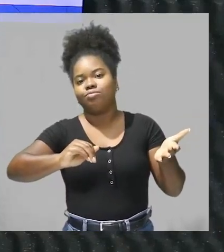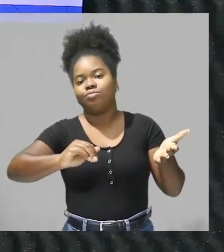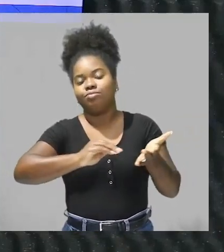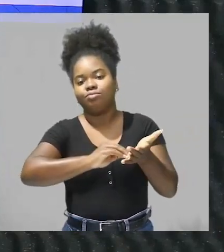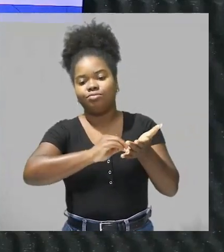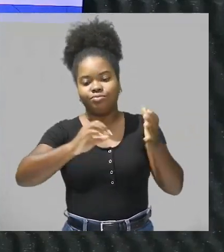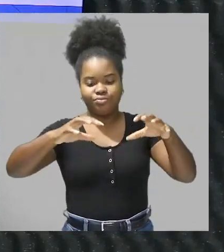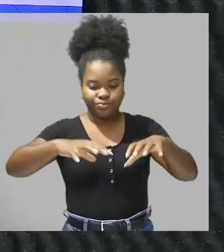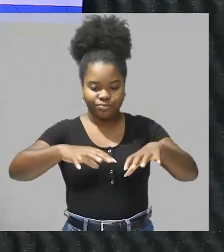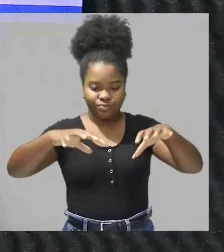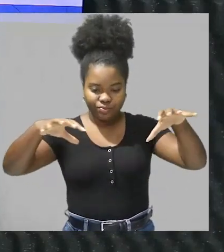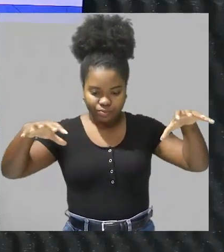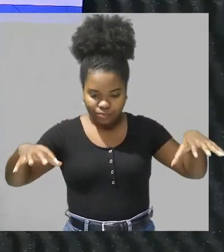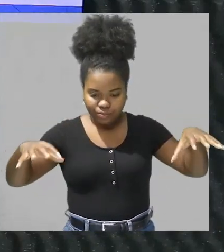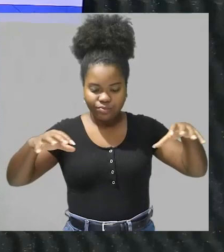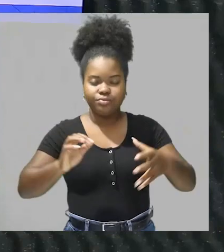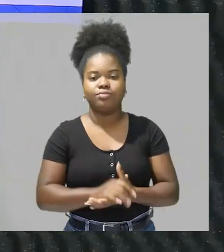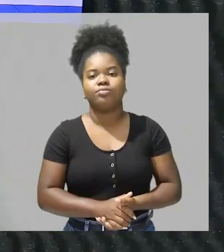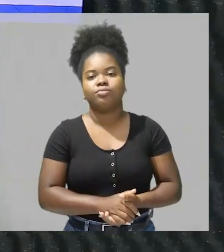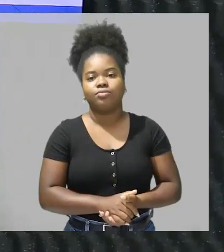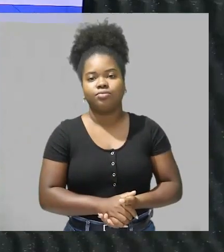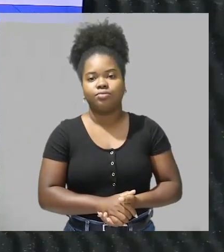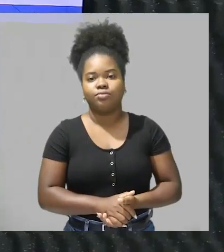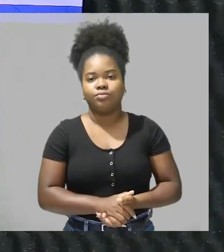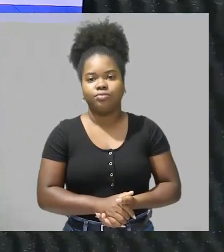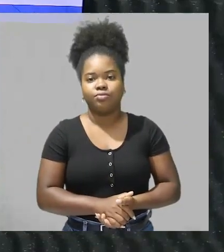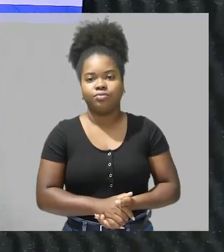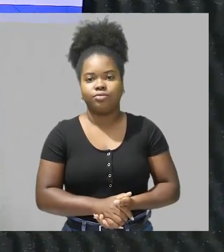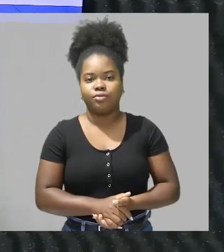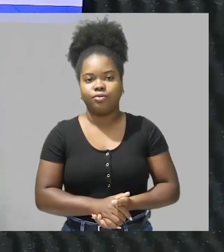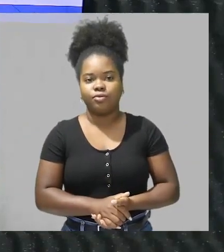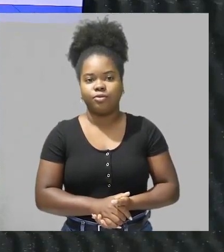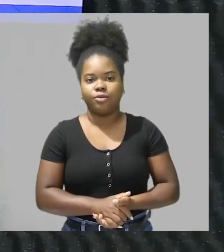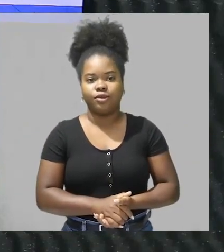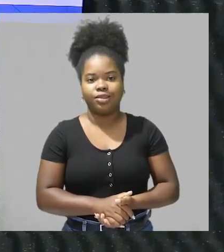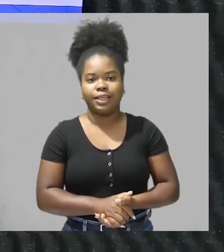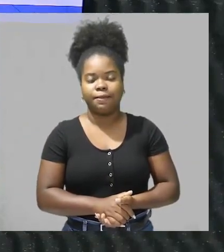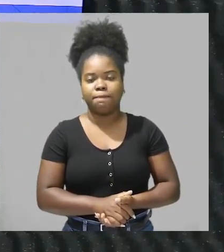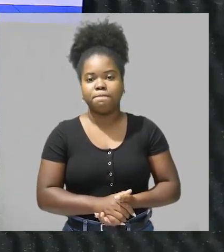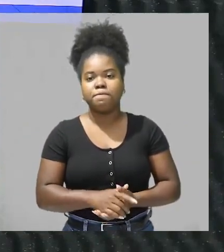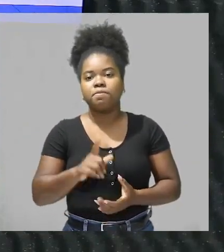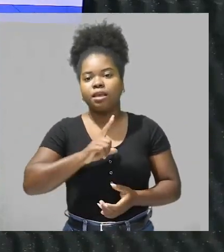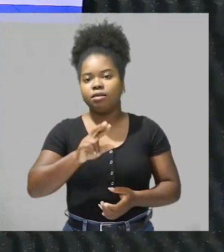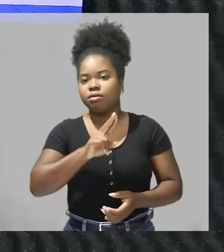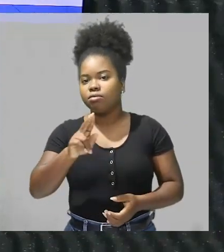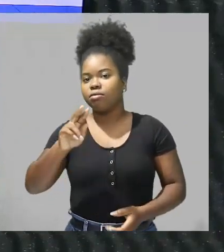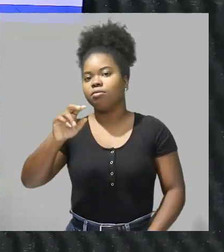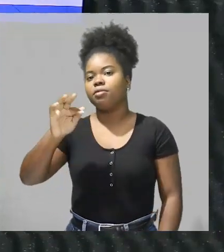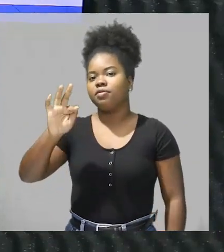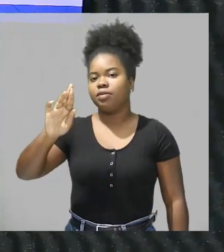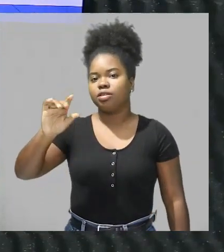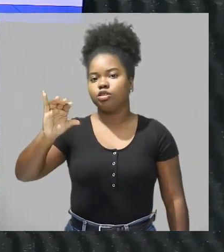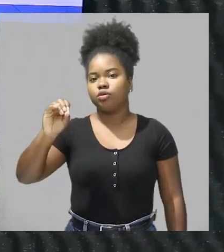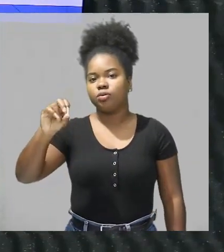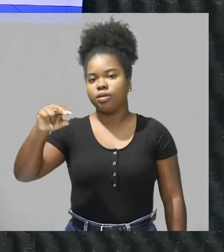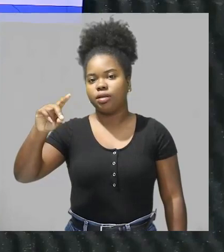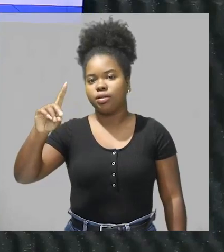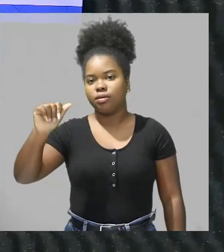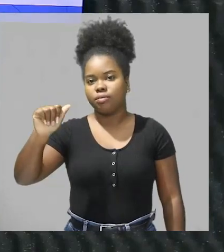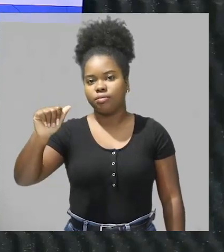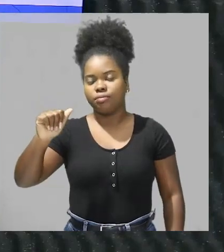retirar a fração por etapa por fração né destilação fracionada